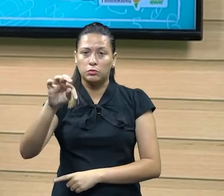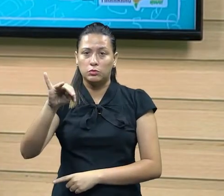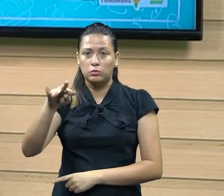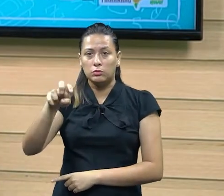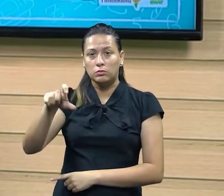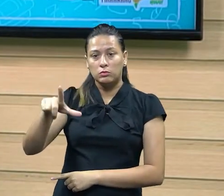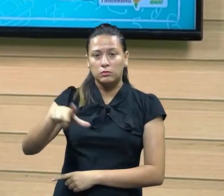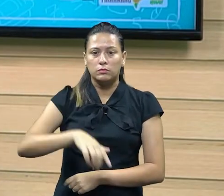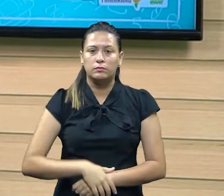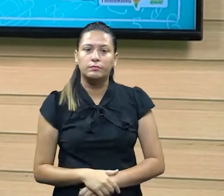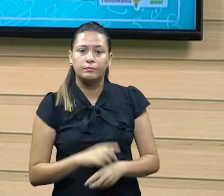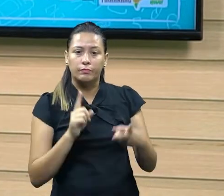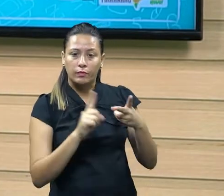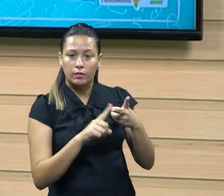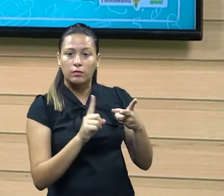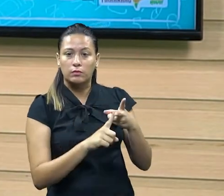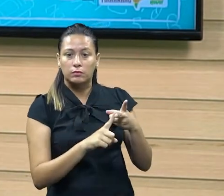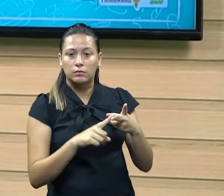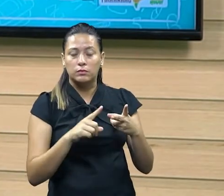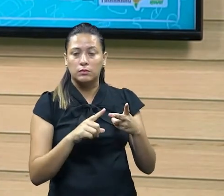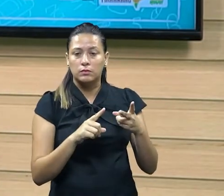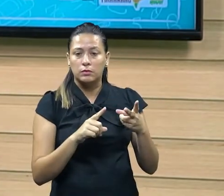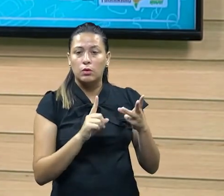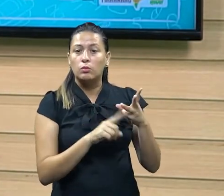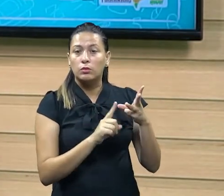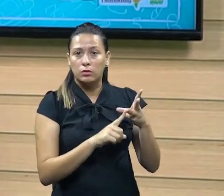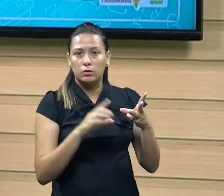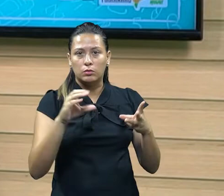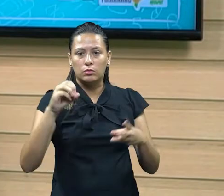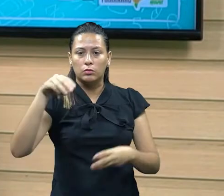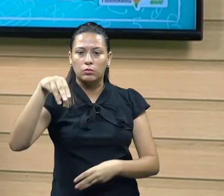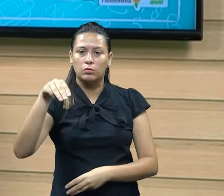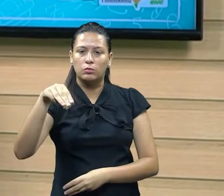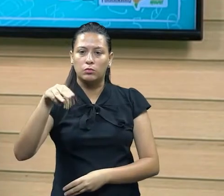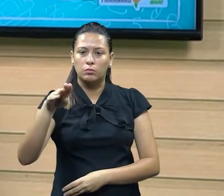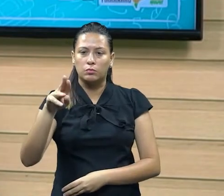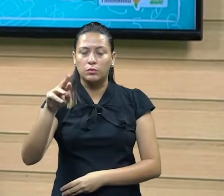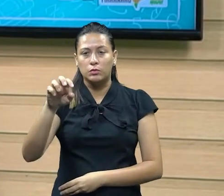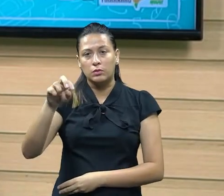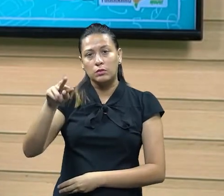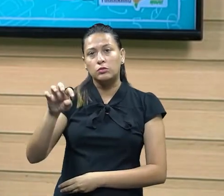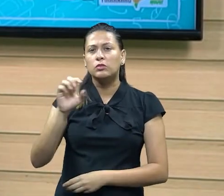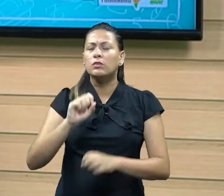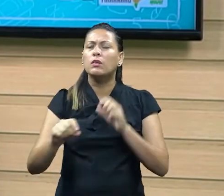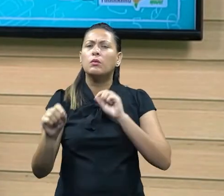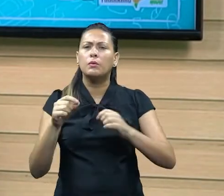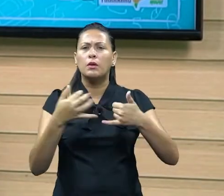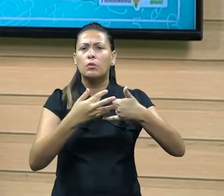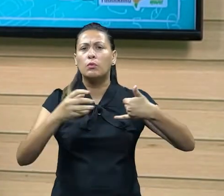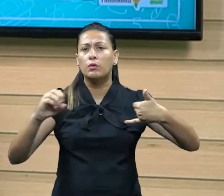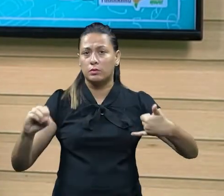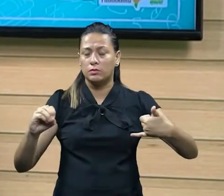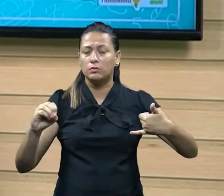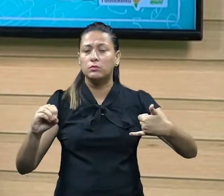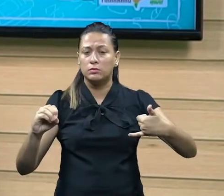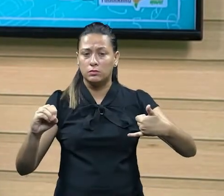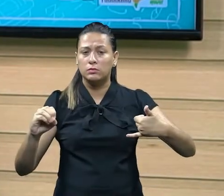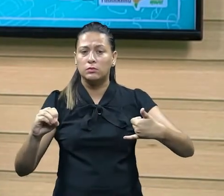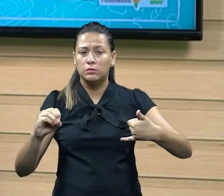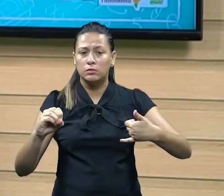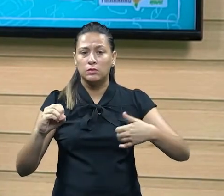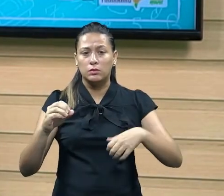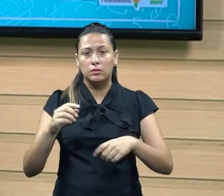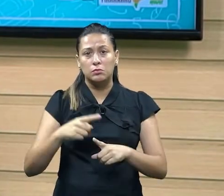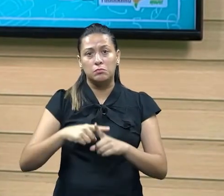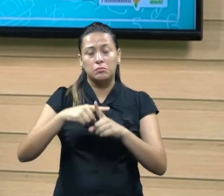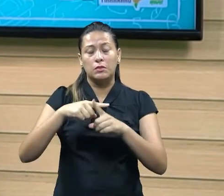O comburente, no caso, é o nosso oxigênio, acima de 13%, porque na concentração de ar a gente sabe que não